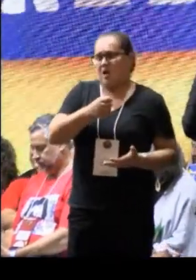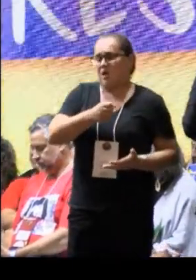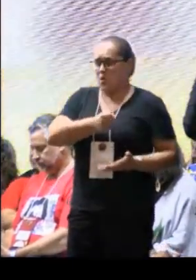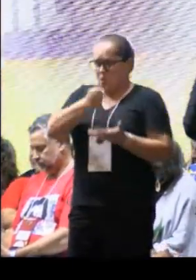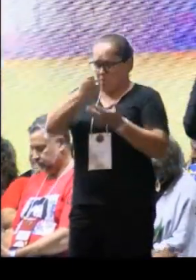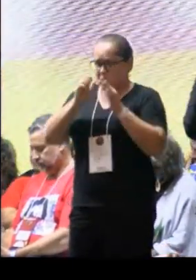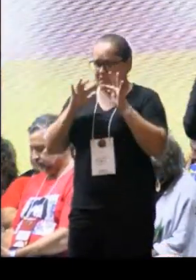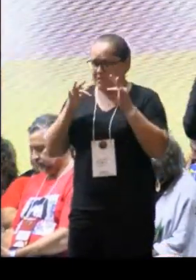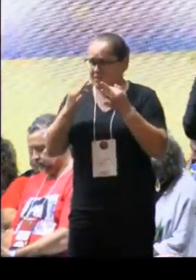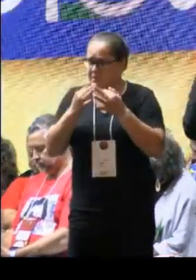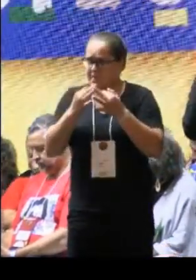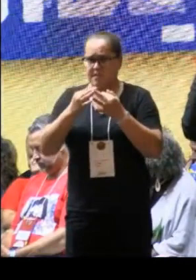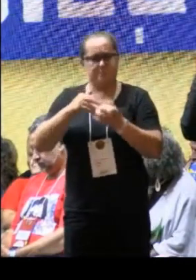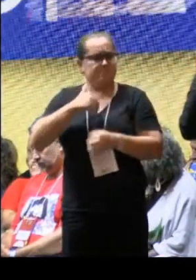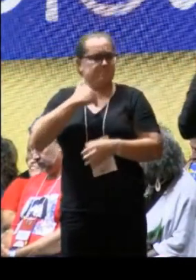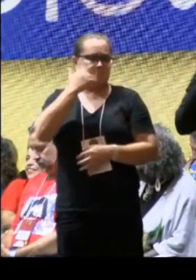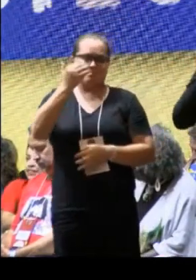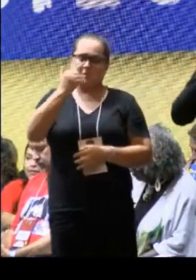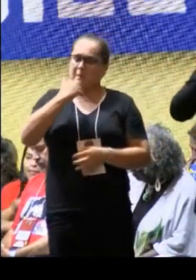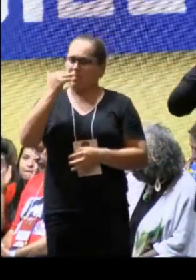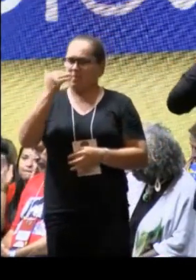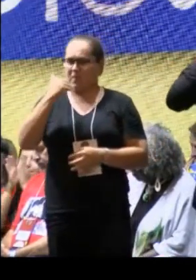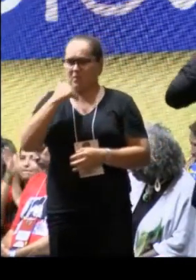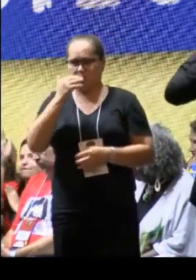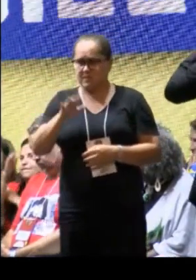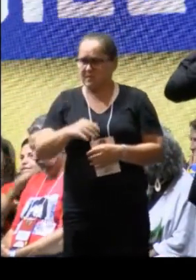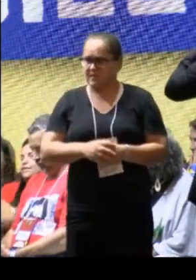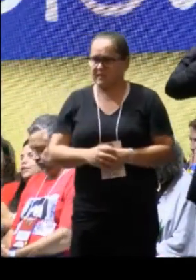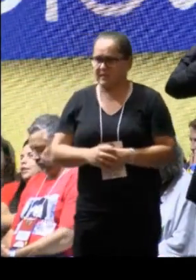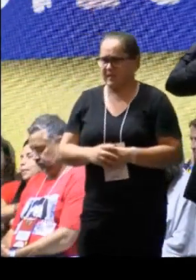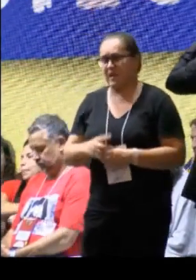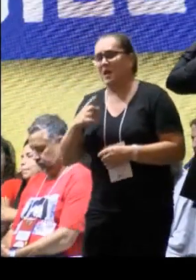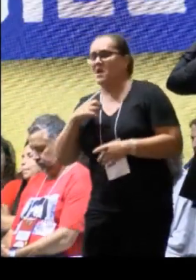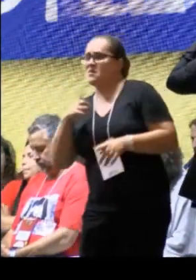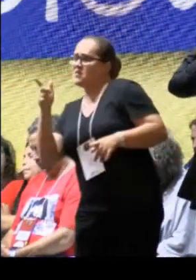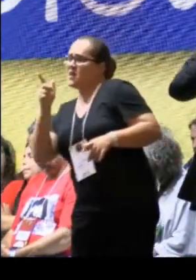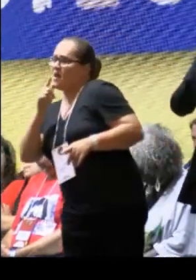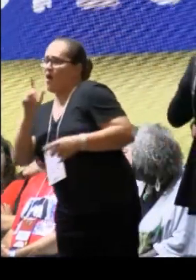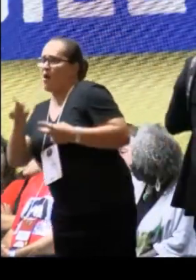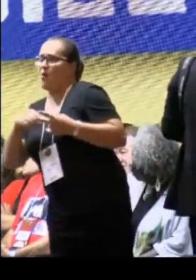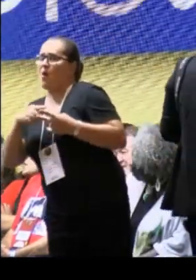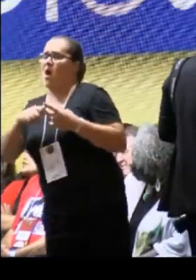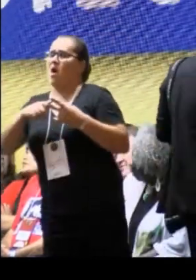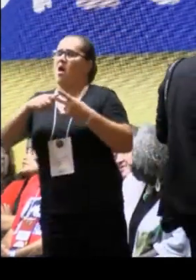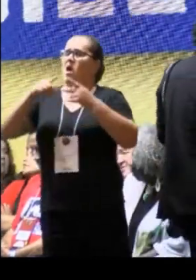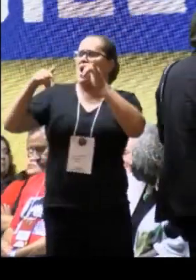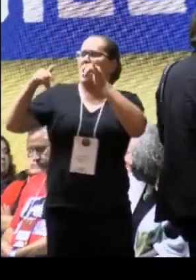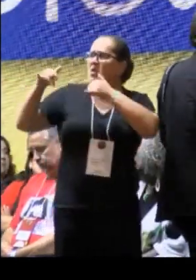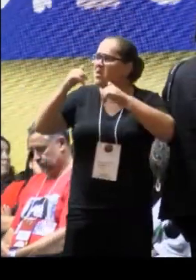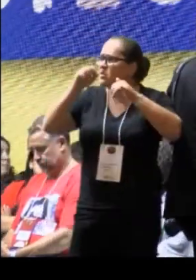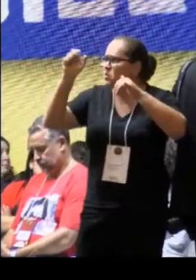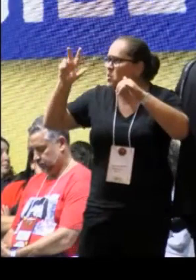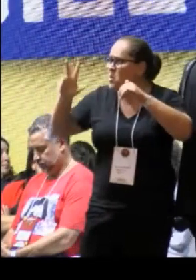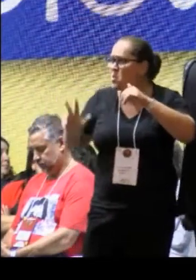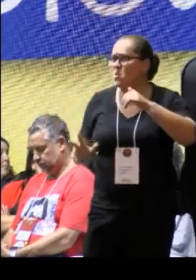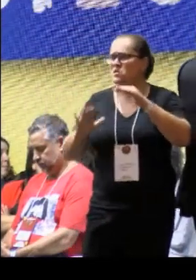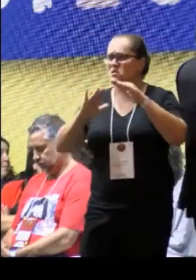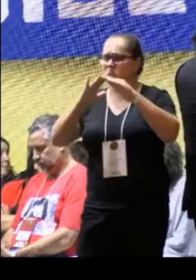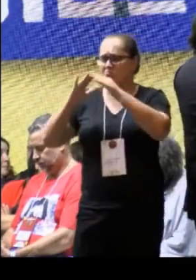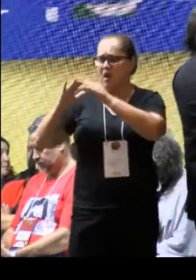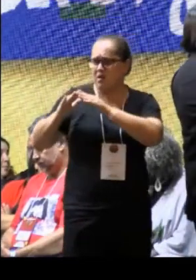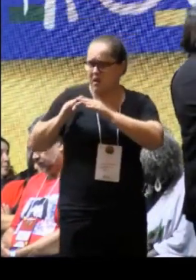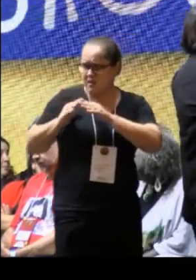ainda produzem no campo, para onde levamos água, energia, tecnologia e recursos em nosso governo. E